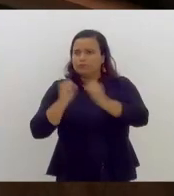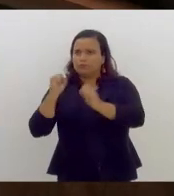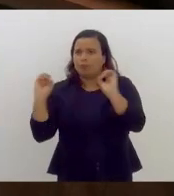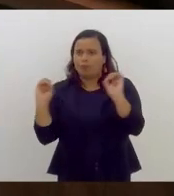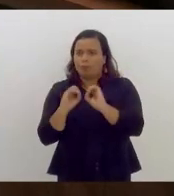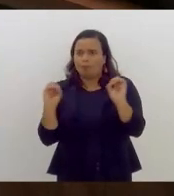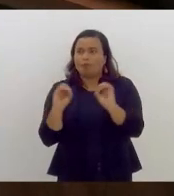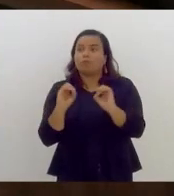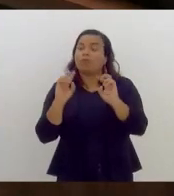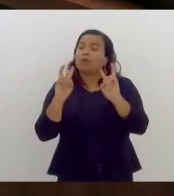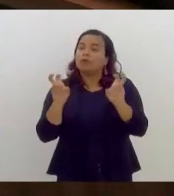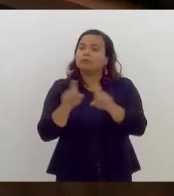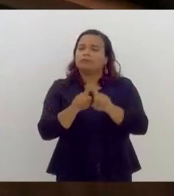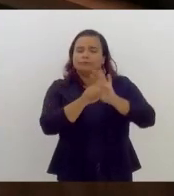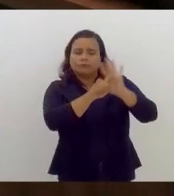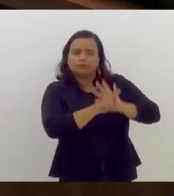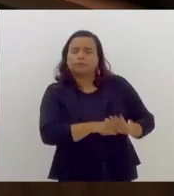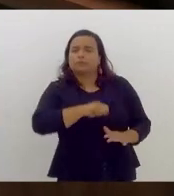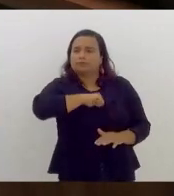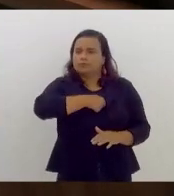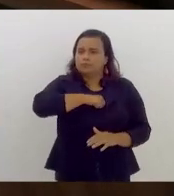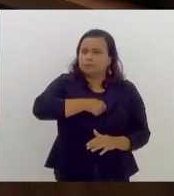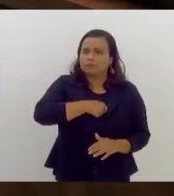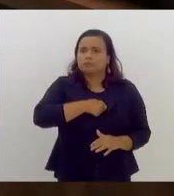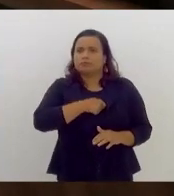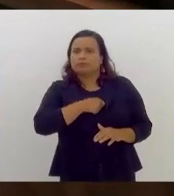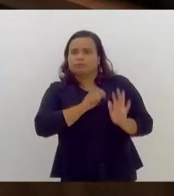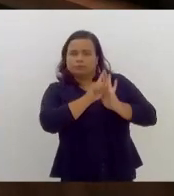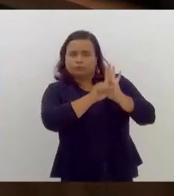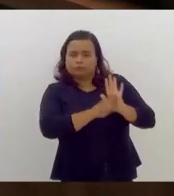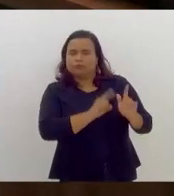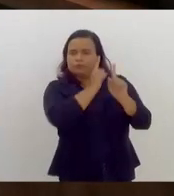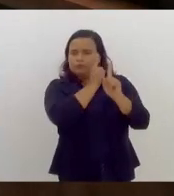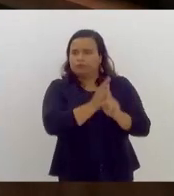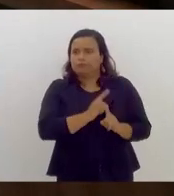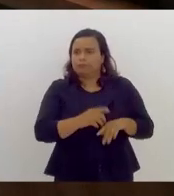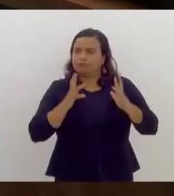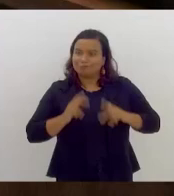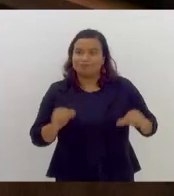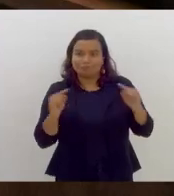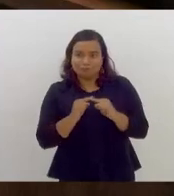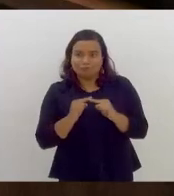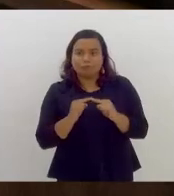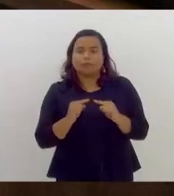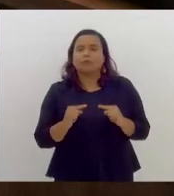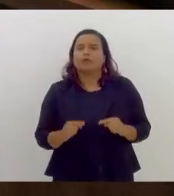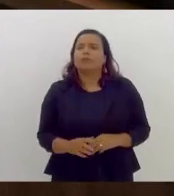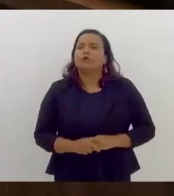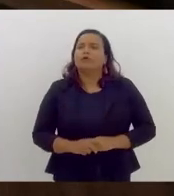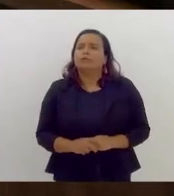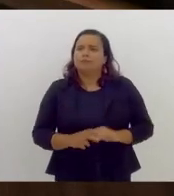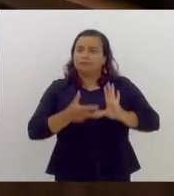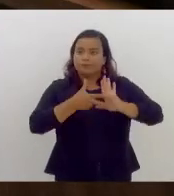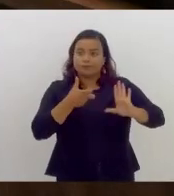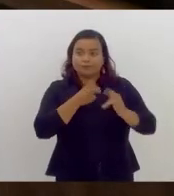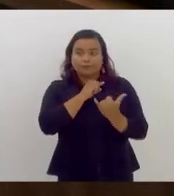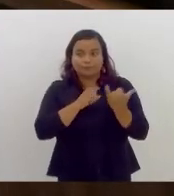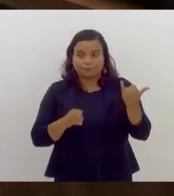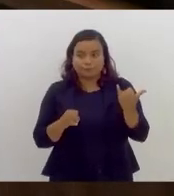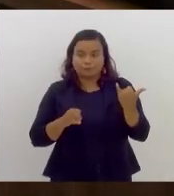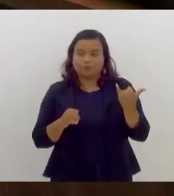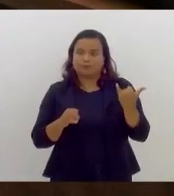sobre sua inspeção e fiscalização sanitária. O veto parcial